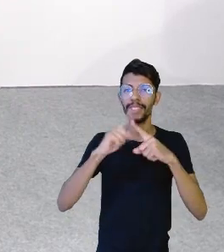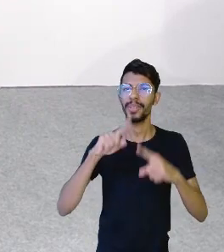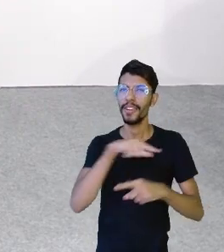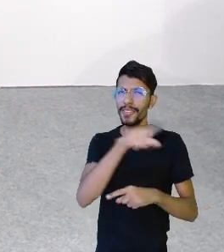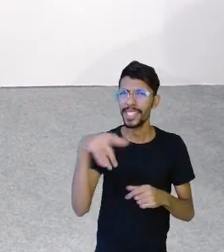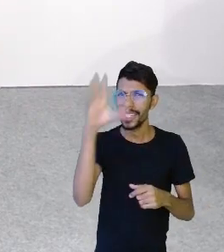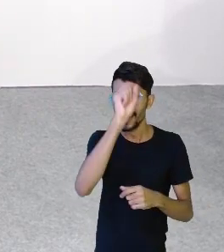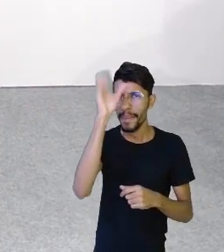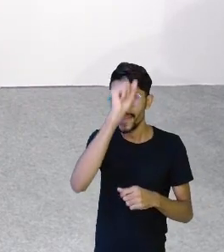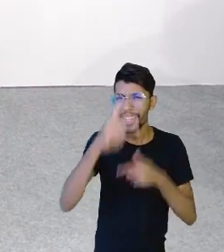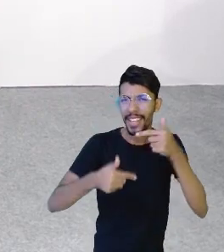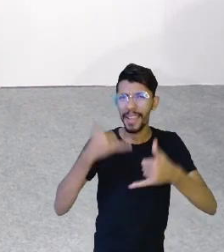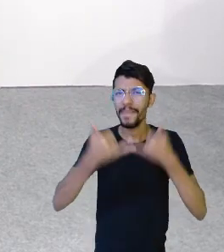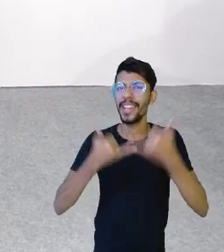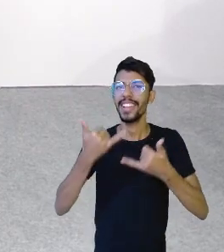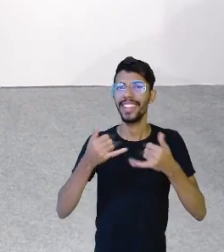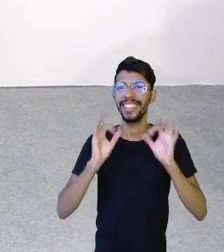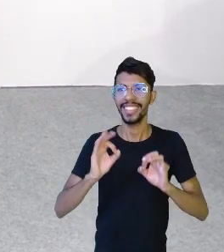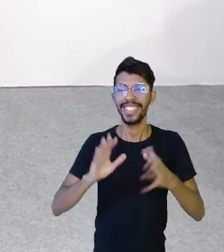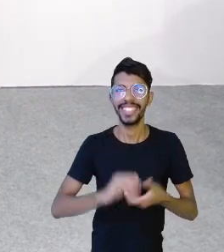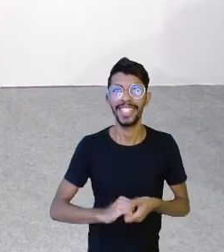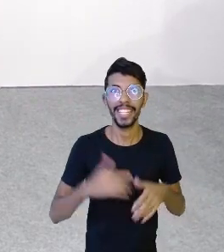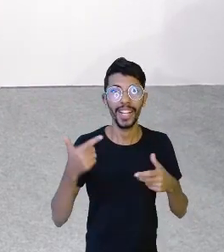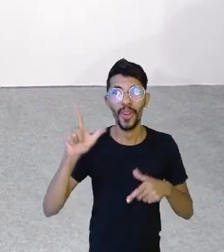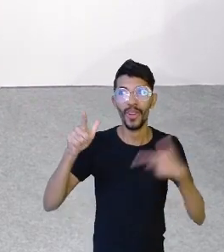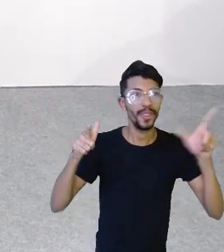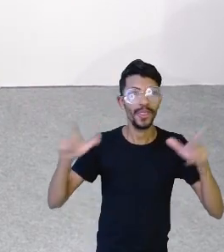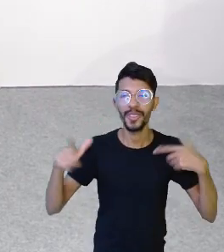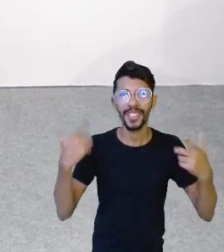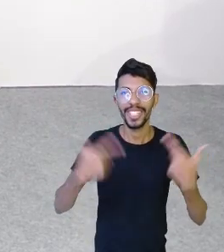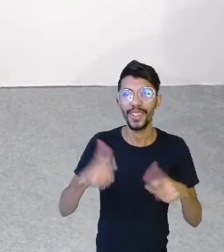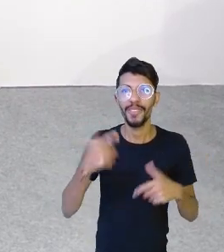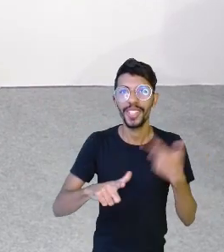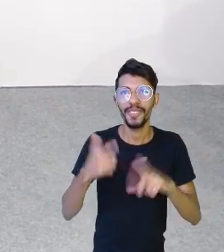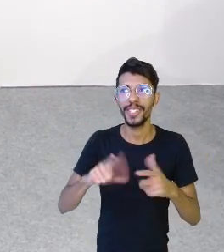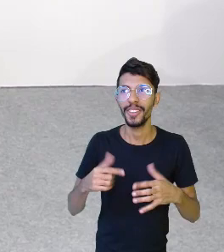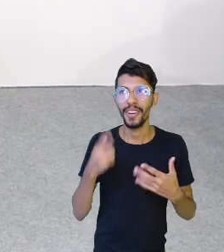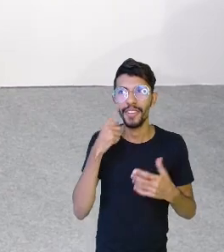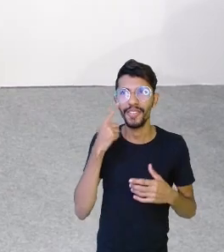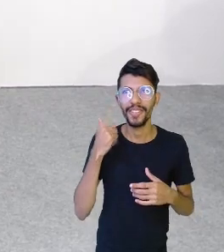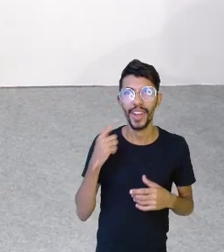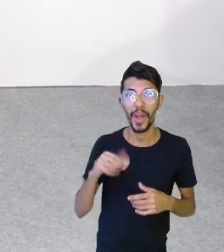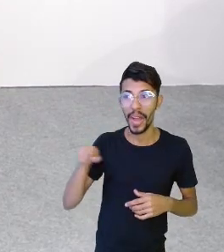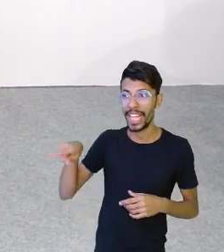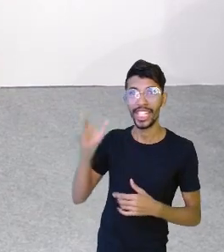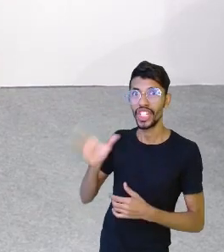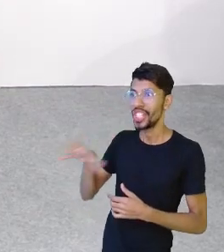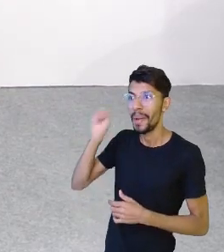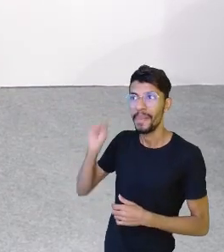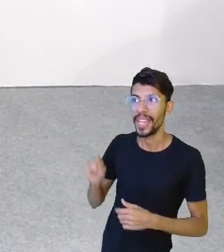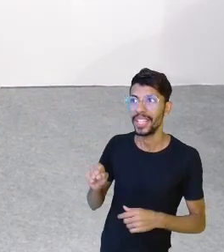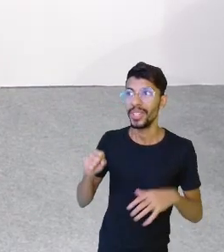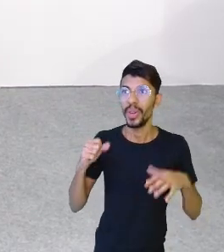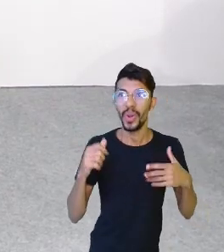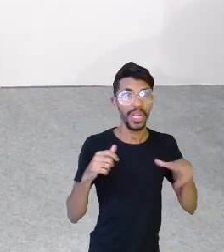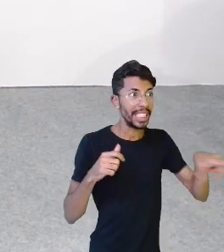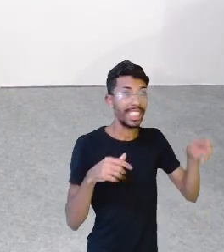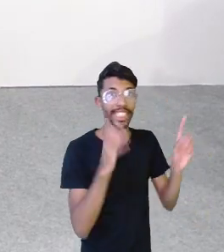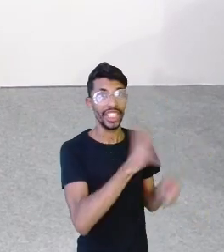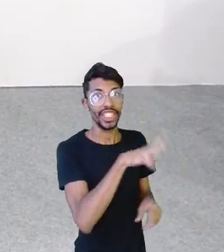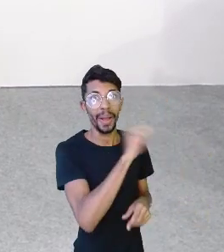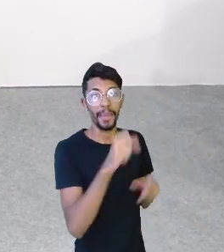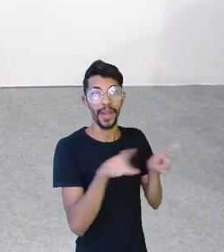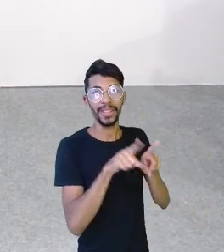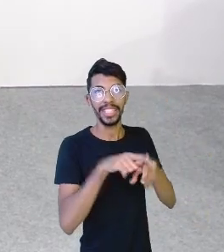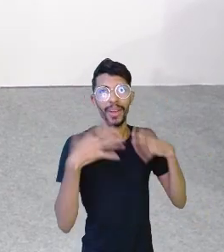vamos lá, minha gente. O próximo, vamos lá, cada uma pega a sua carta. Sandra já pegou a carta dela. Mauricéia,